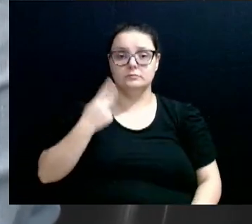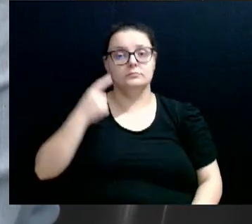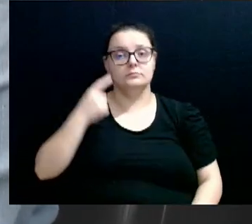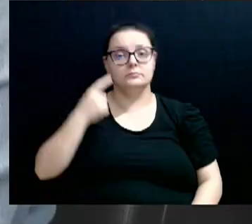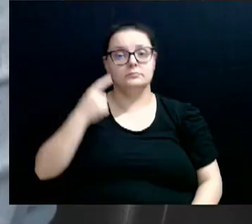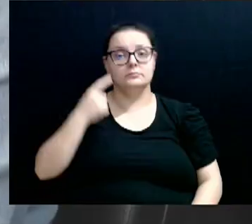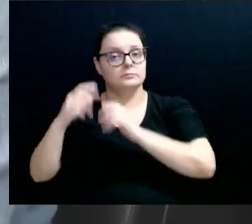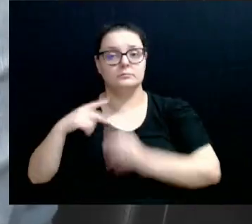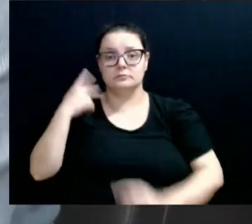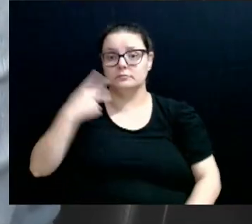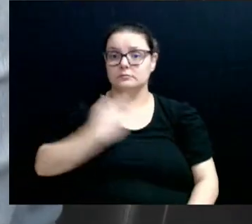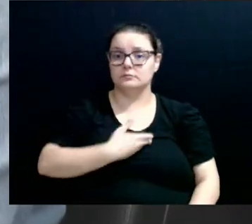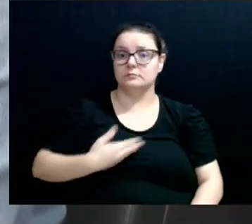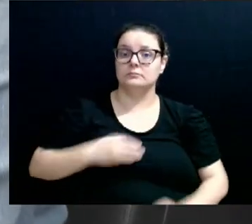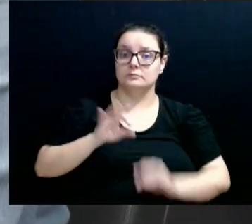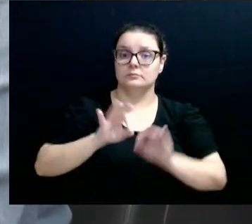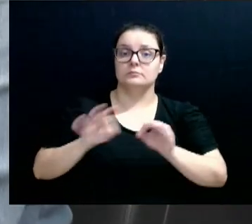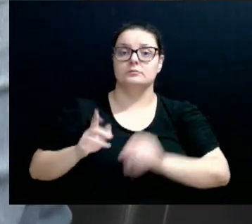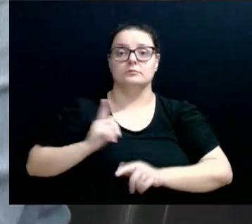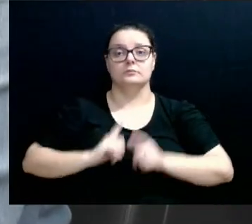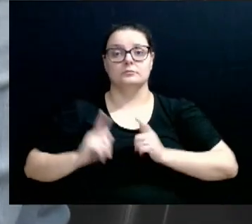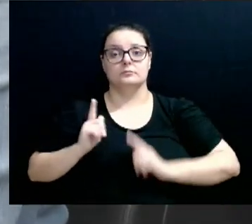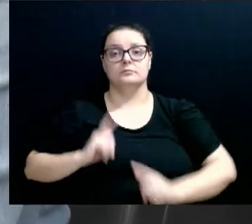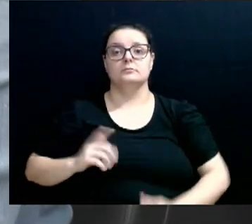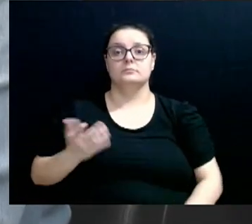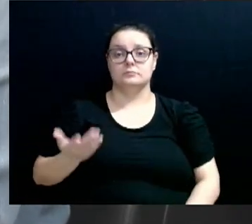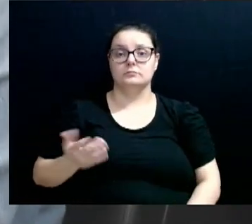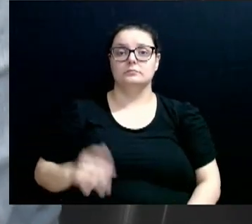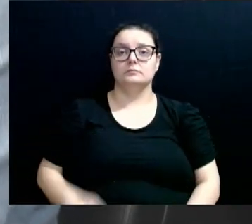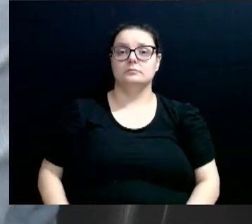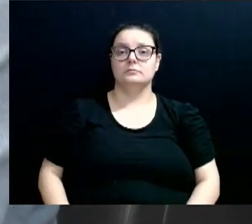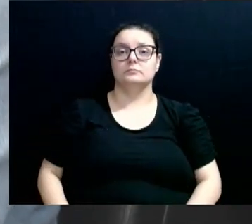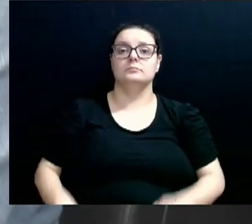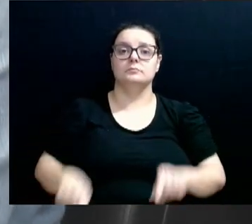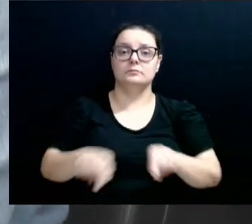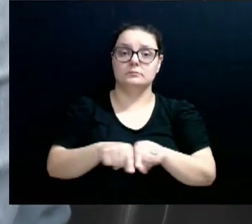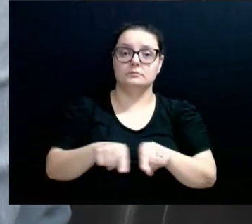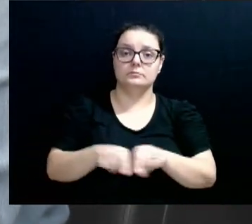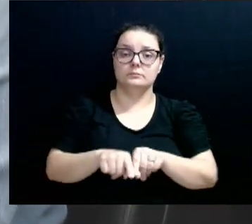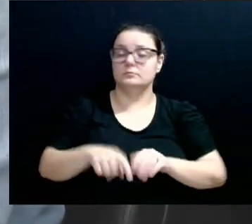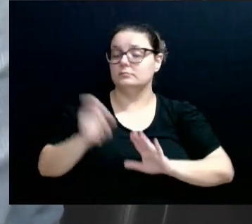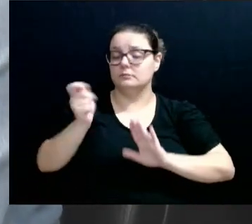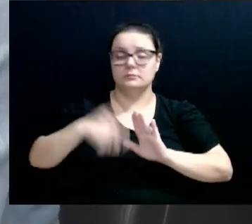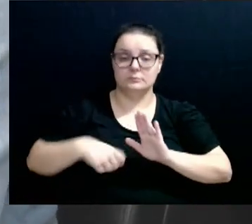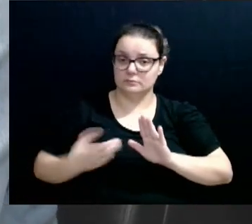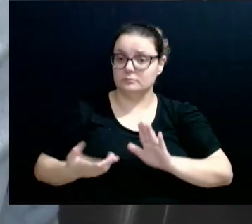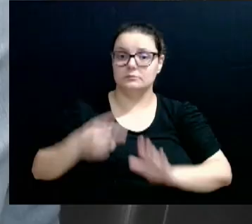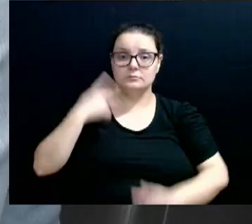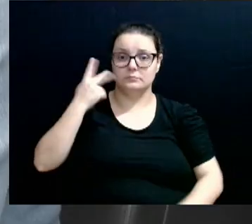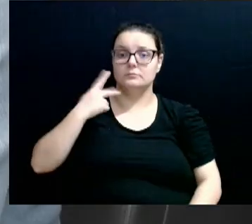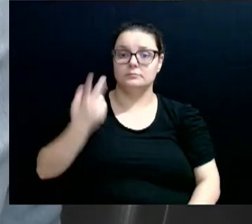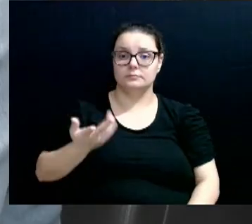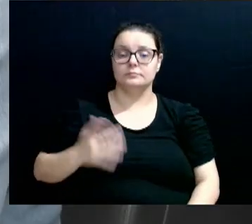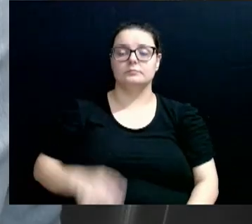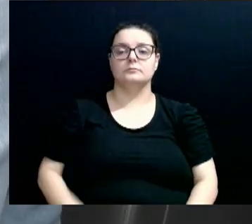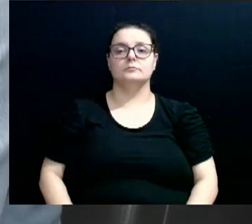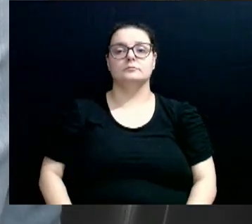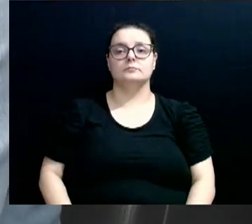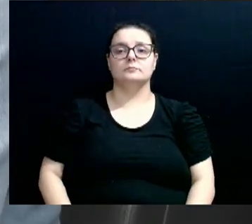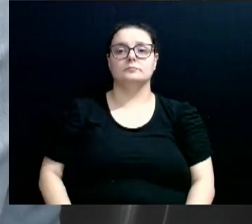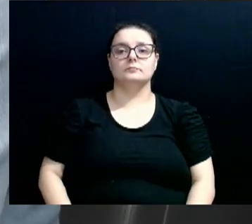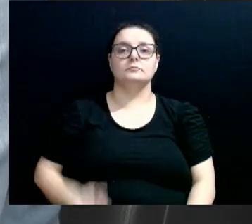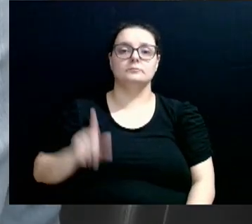organizam, fazem a gestão, né? Mas também que executam essa política, né? Então é importante,